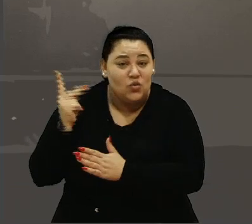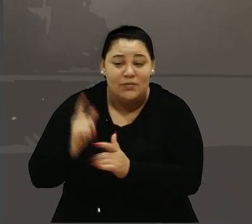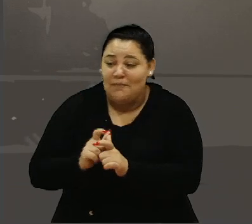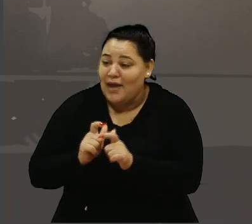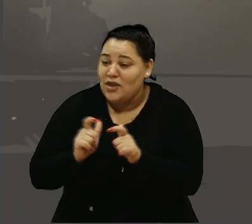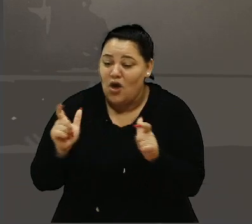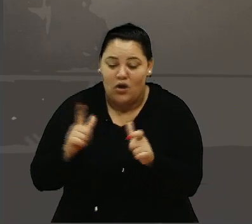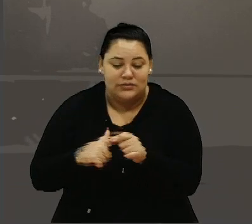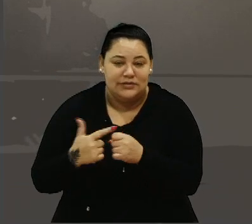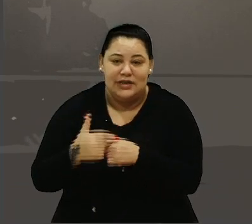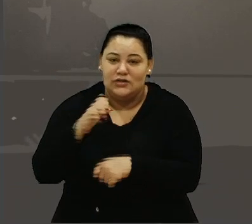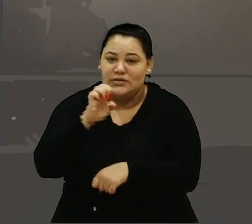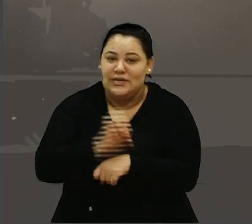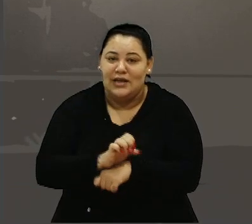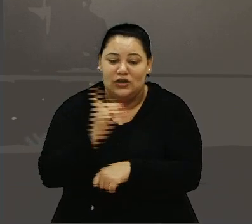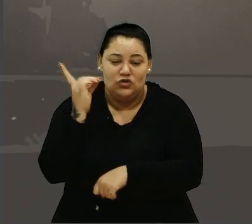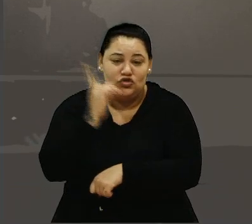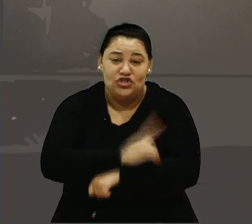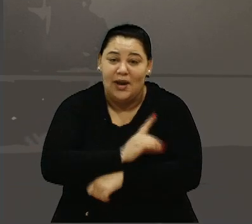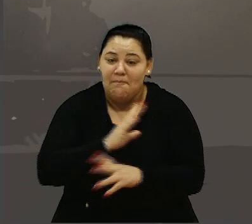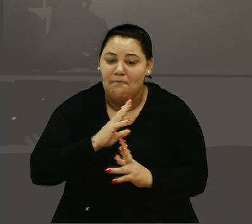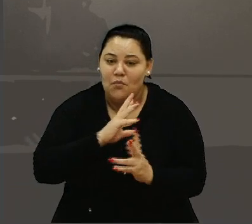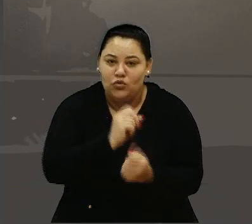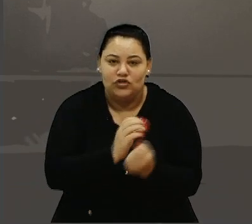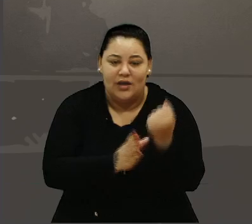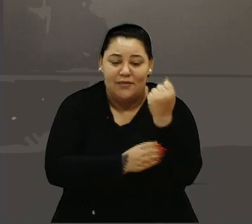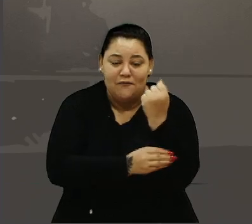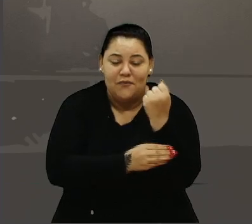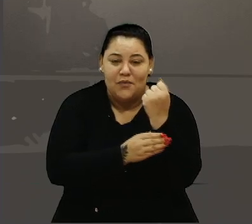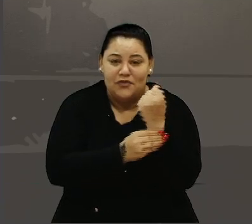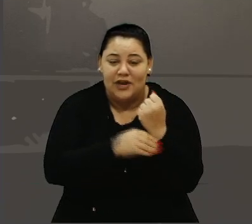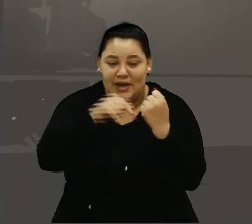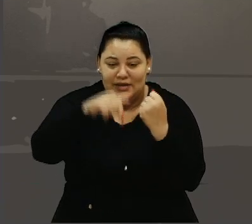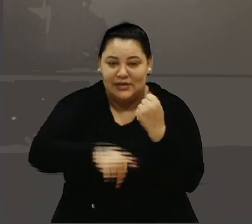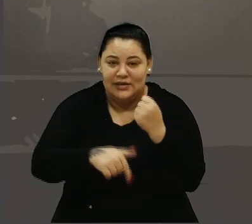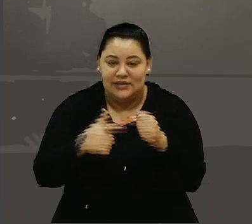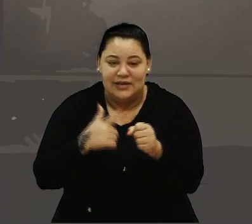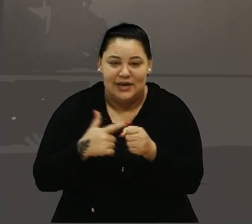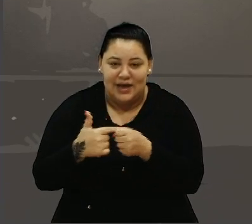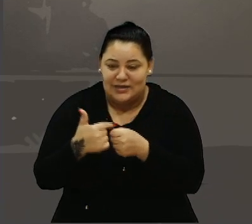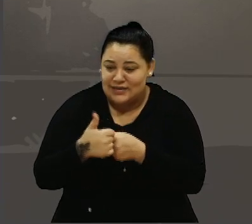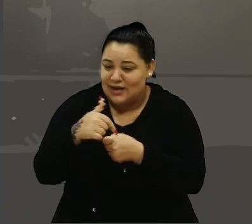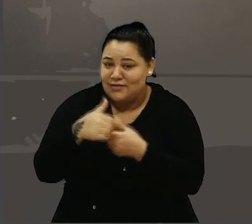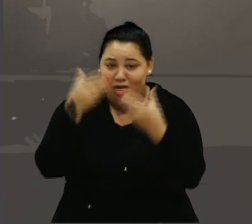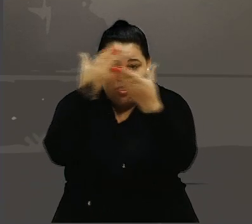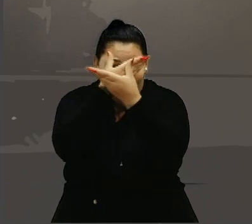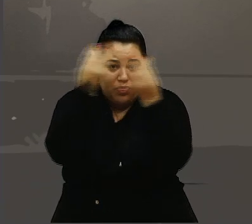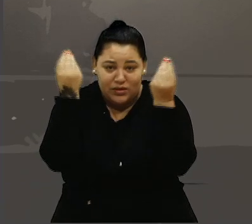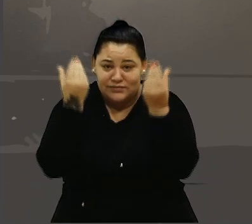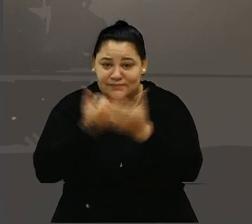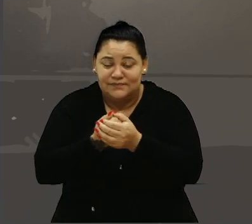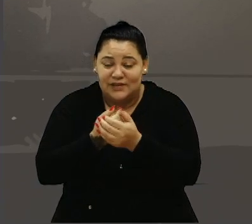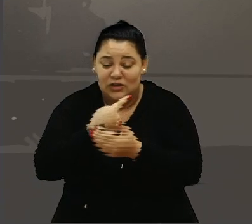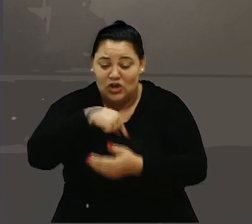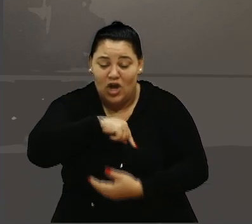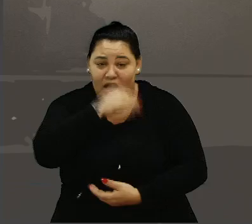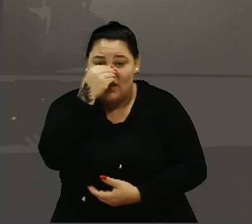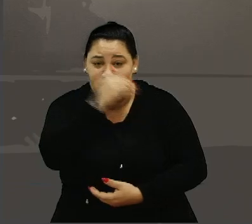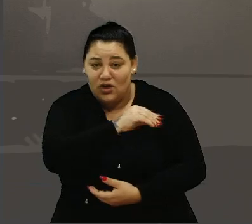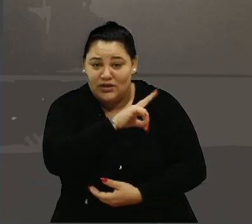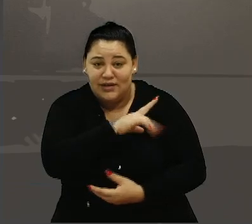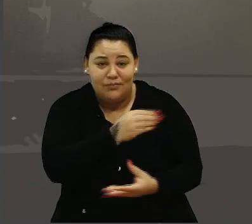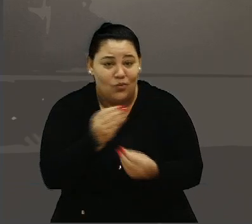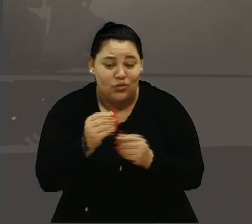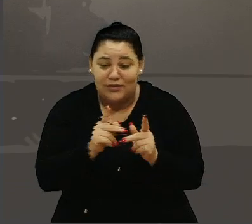estado e o Dia Mundial da Fibromialgia aqui na nossa cidade passou em branco. A gente ignora que tem uma grande parcela